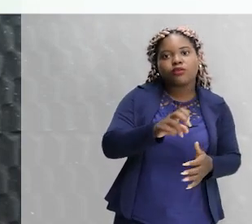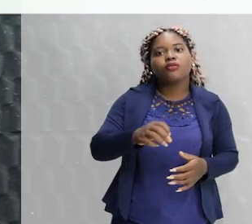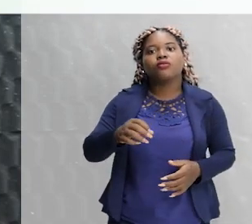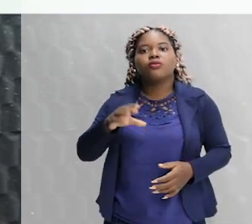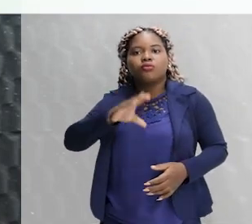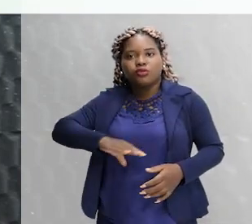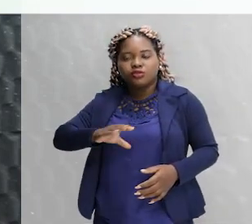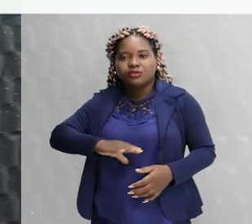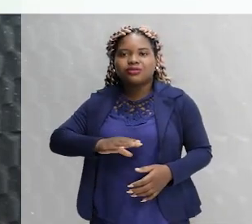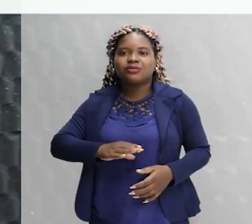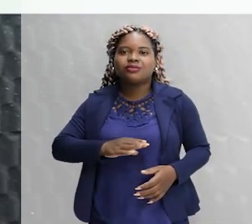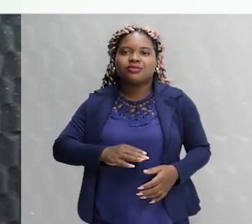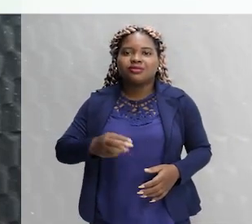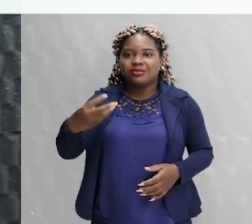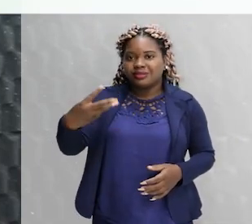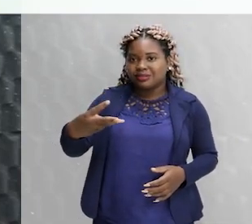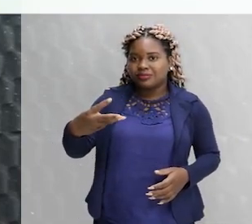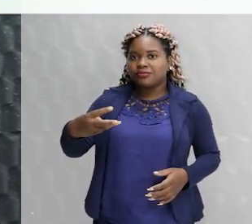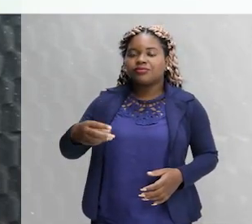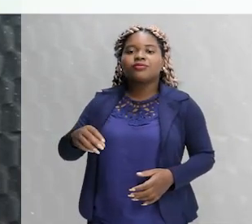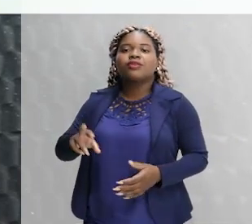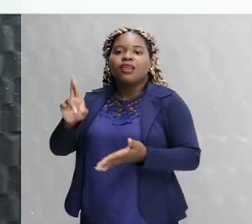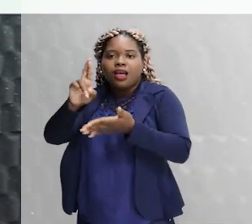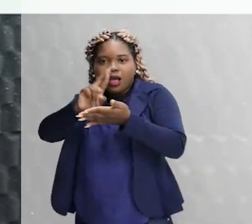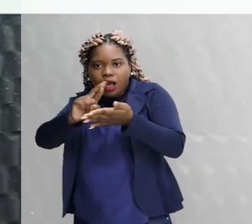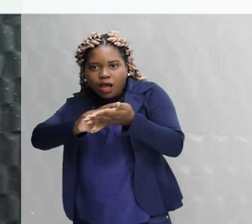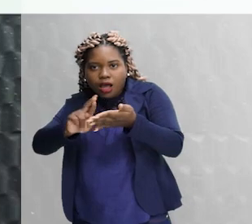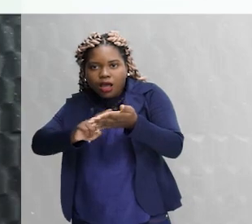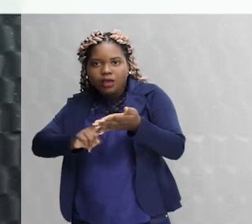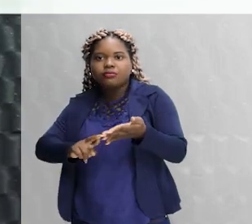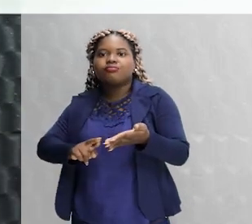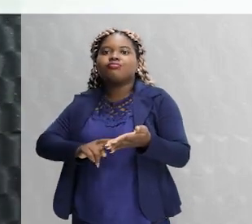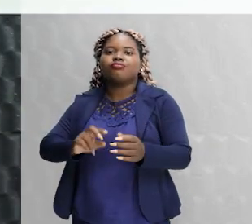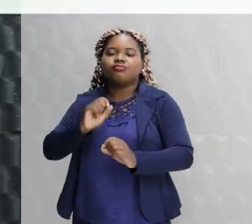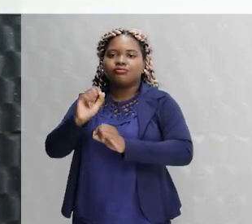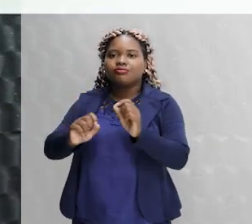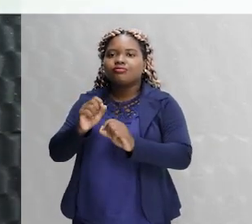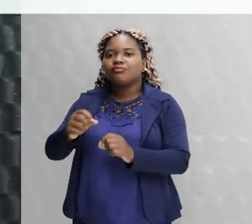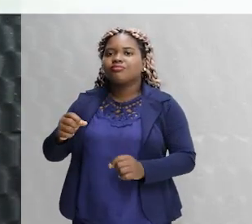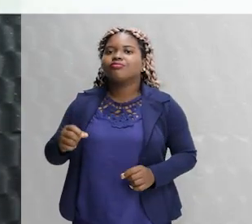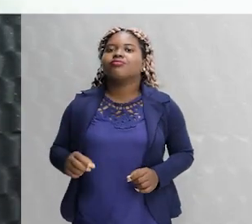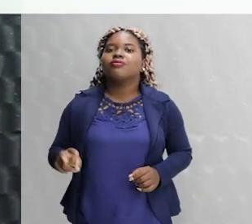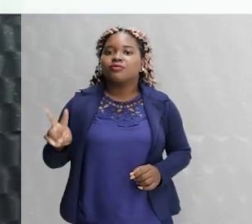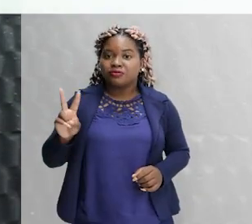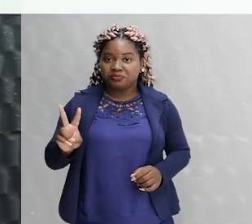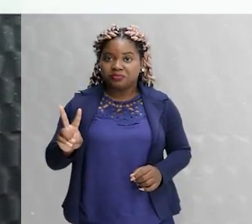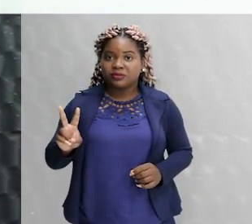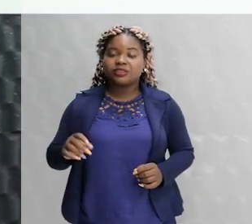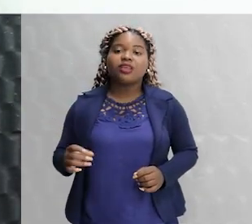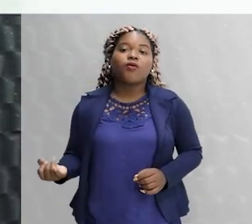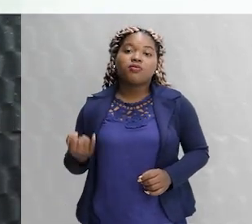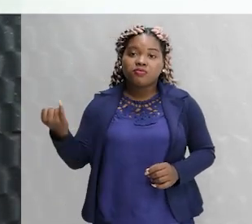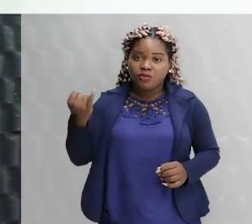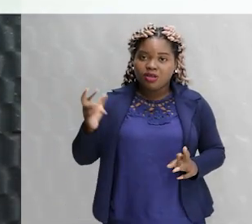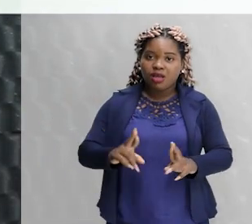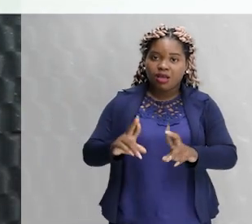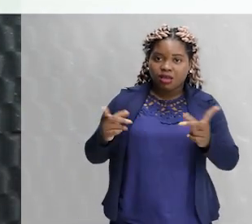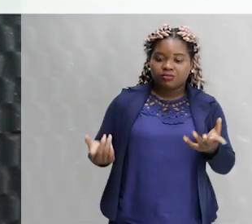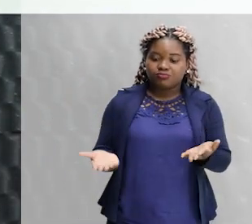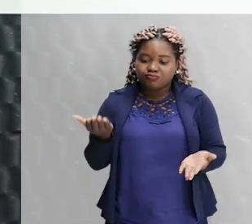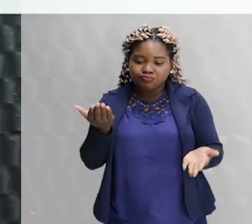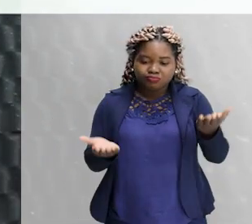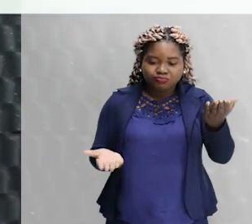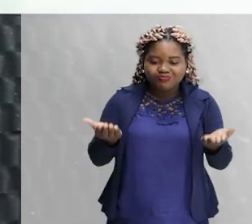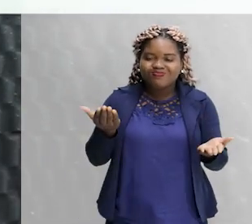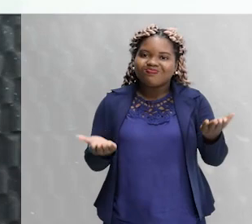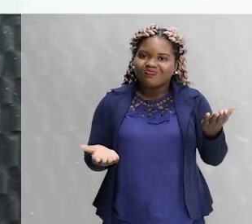3 e a prova de redação tem peso 2. Com isso, pessoal, se dá importâncias diferentes aos termos, aos